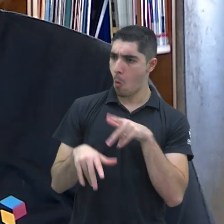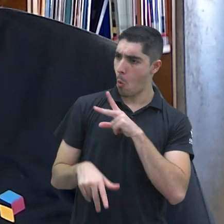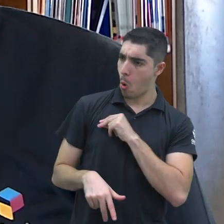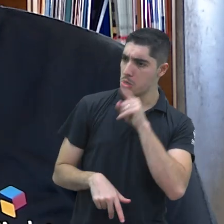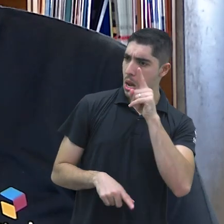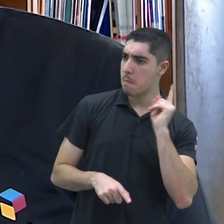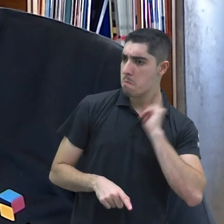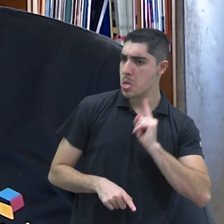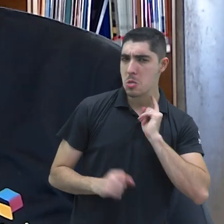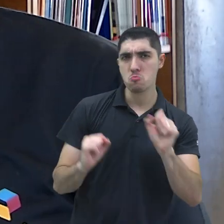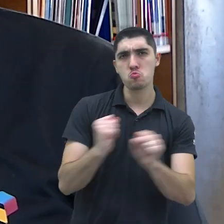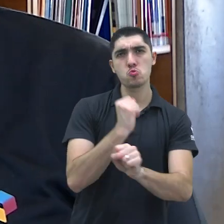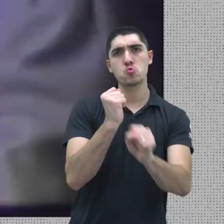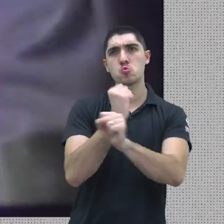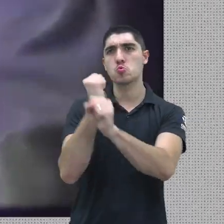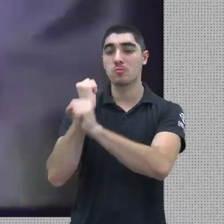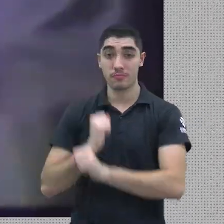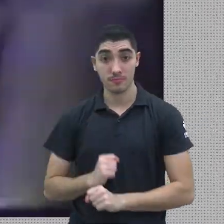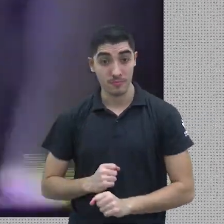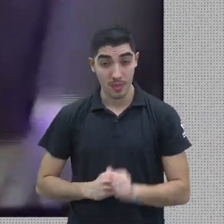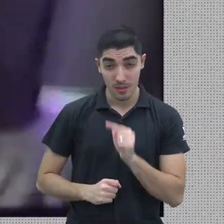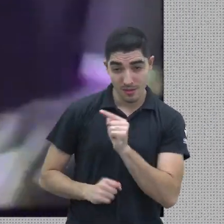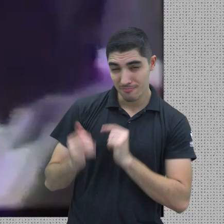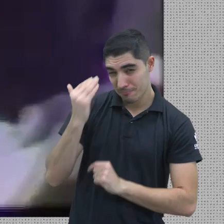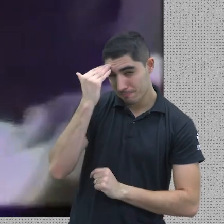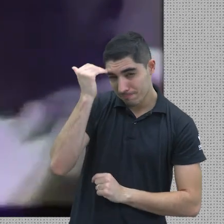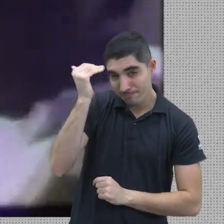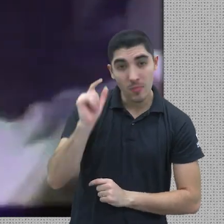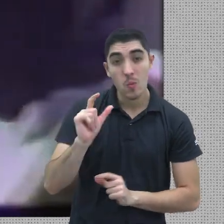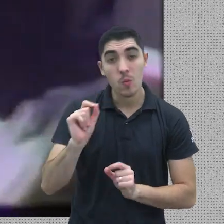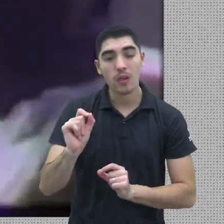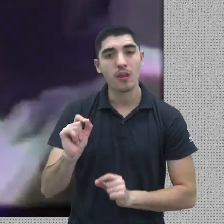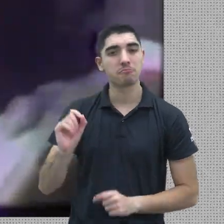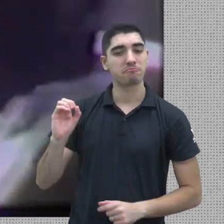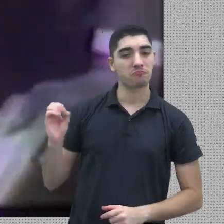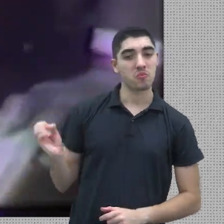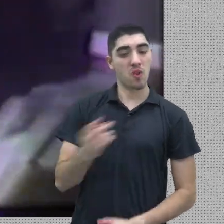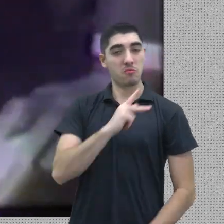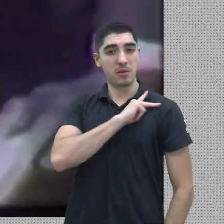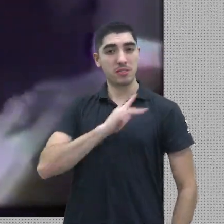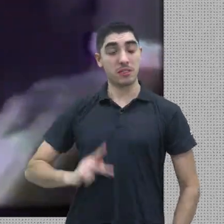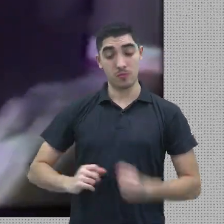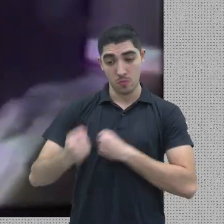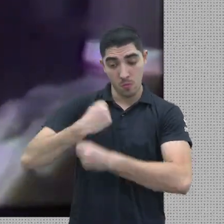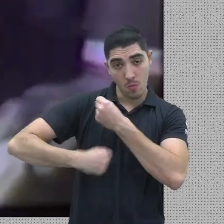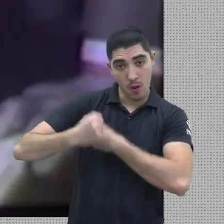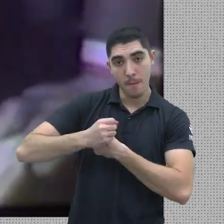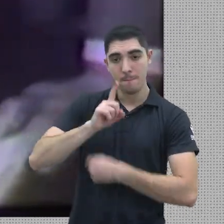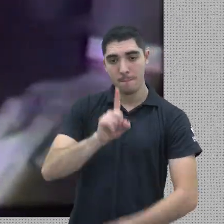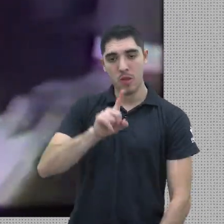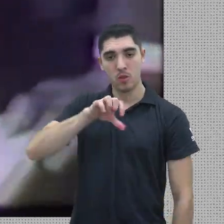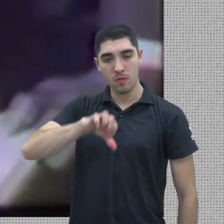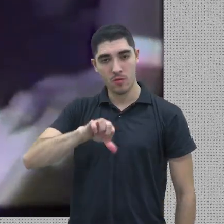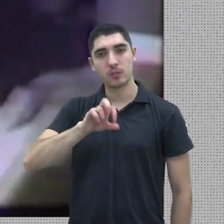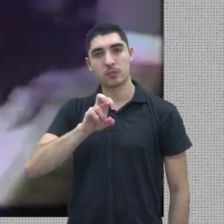públicas em Minas Gerais. E um dos maiores feitos políticos de JK foi ser eleito presidente do Brasil